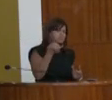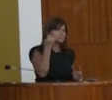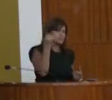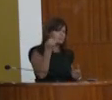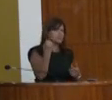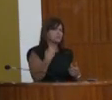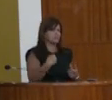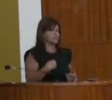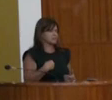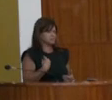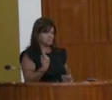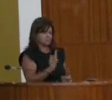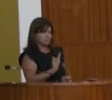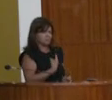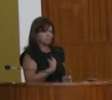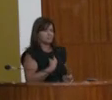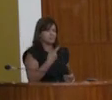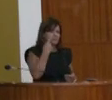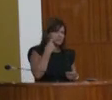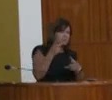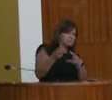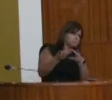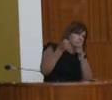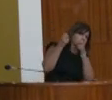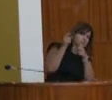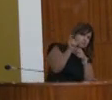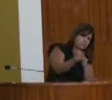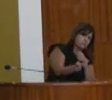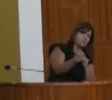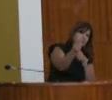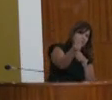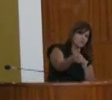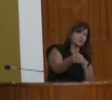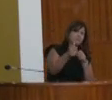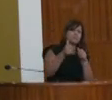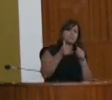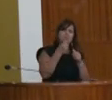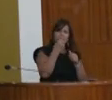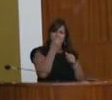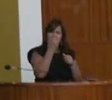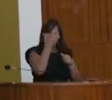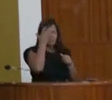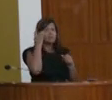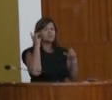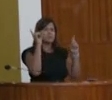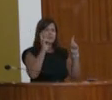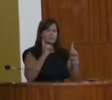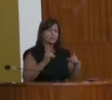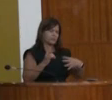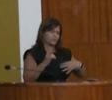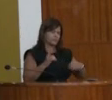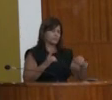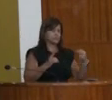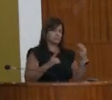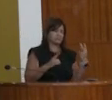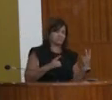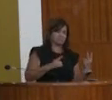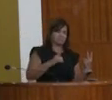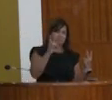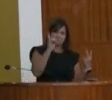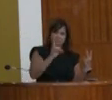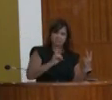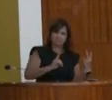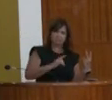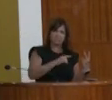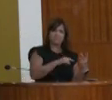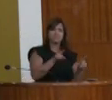que a gente possa ver que você é uma pessoa com deficiência, que tem duas filhos com deficiência, e